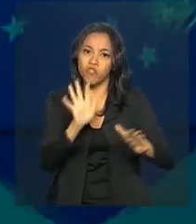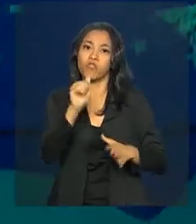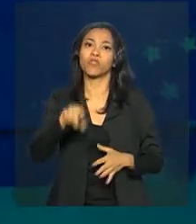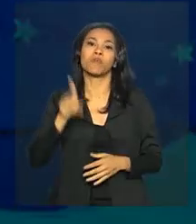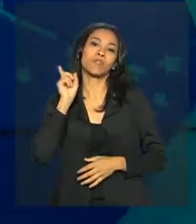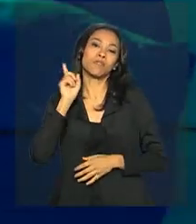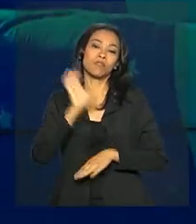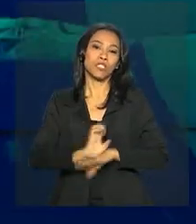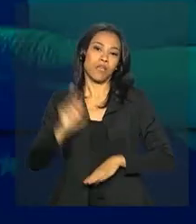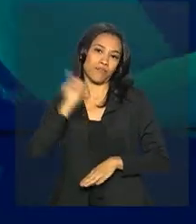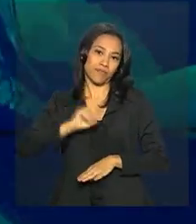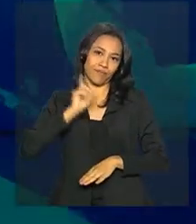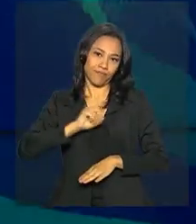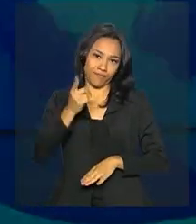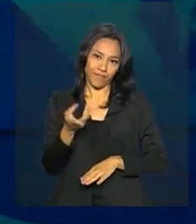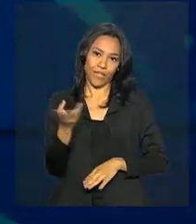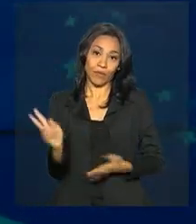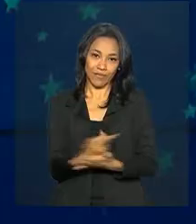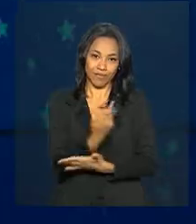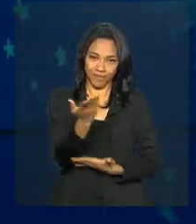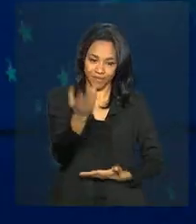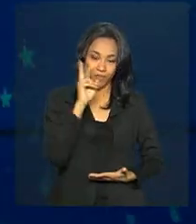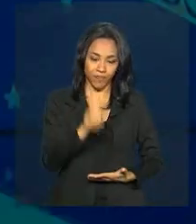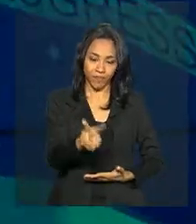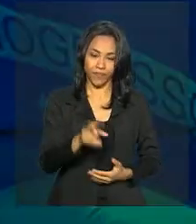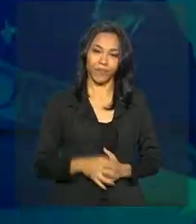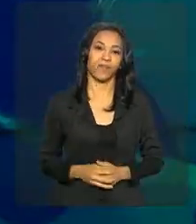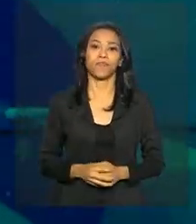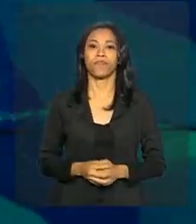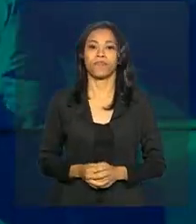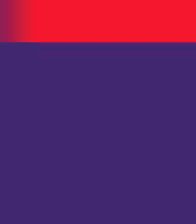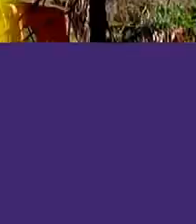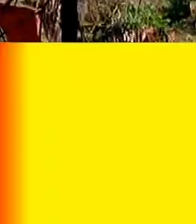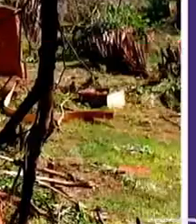Minas Gerais, da mineradora Samarco. Acompanhe.